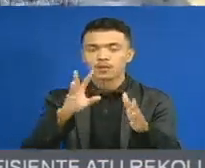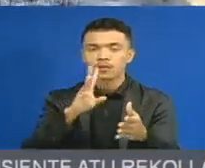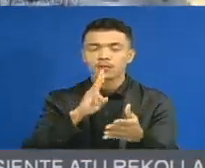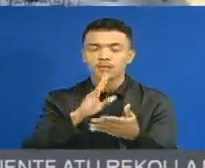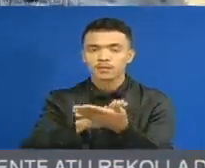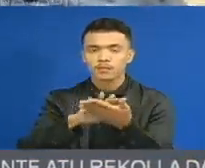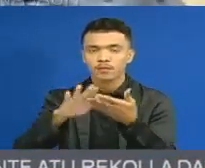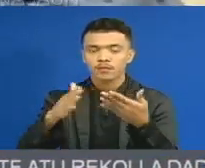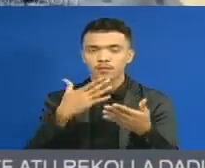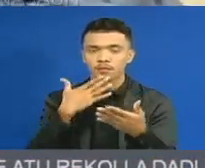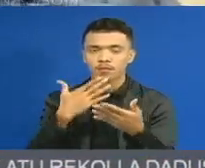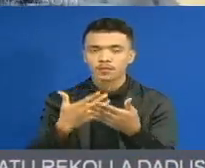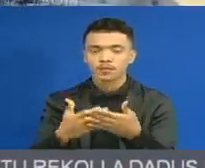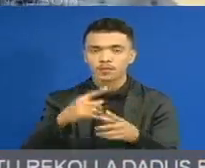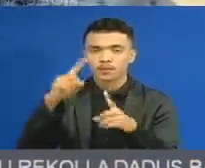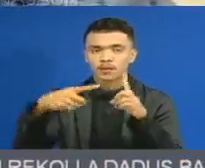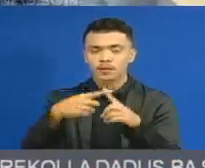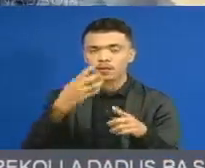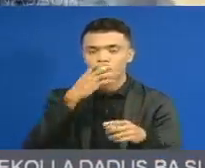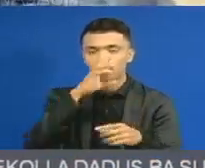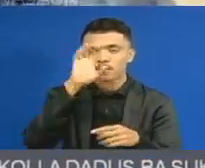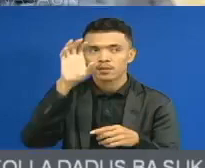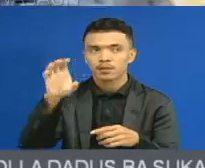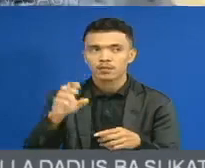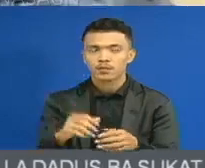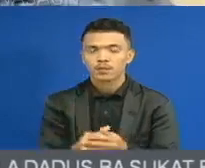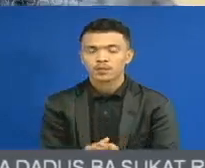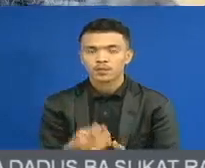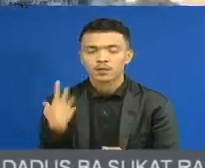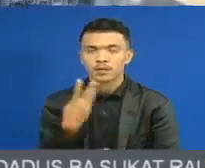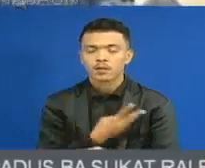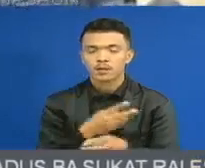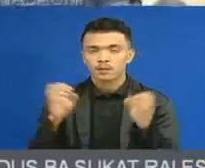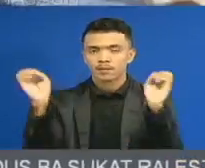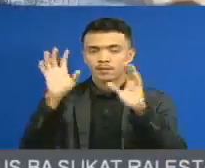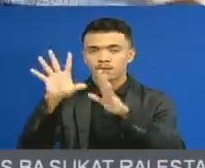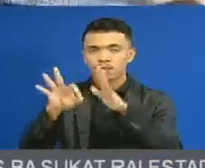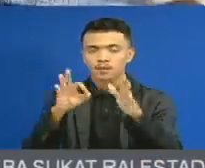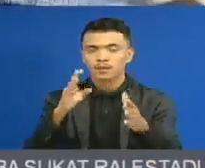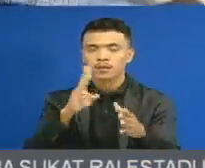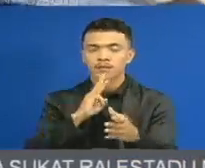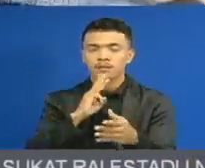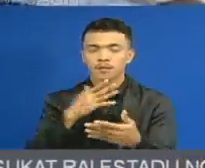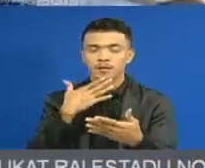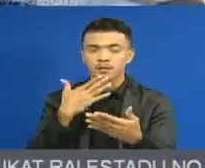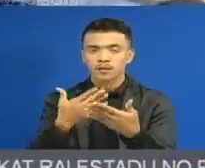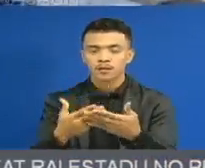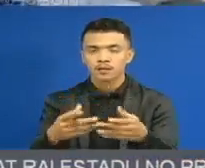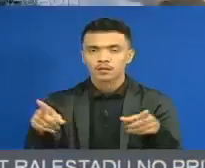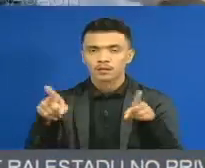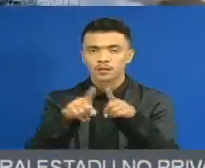kando tona bailoron ame lahe tambem bedia anesa